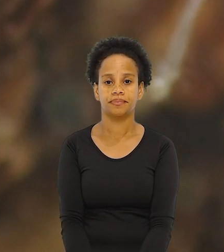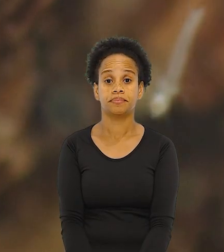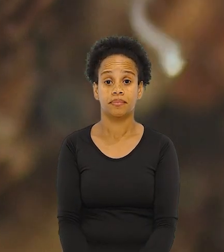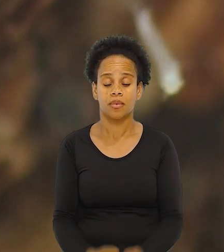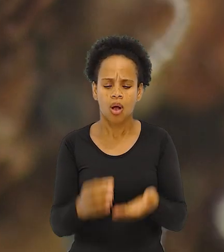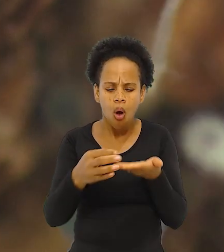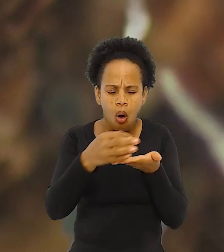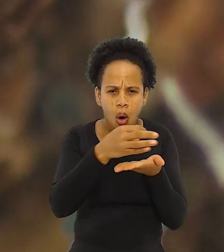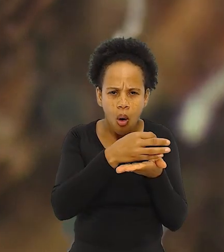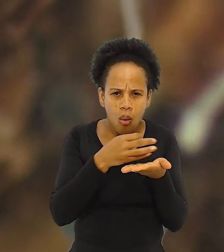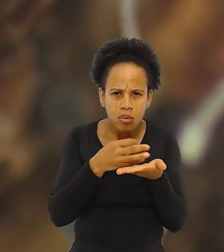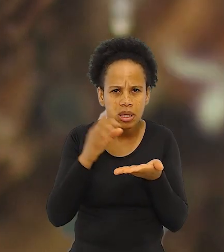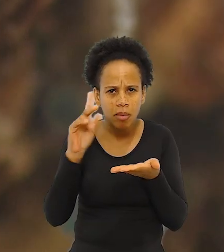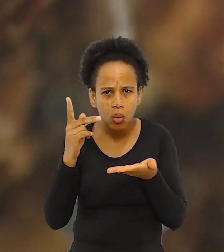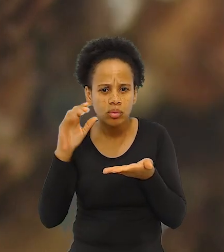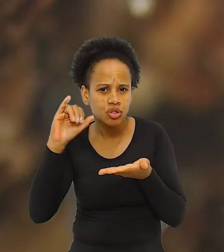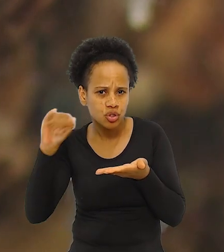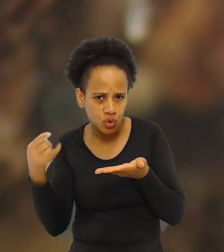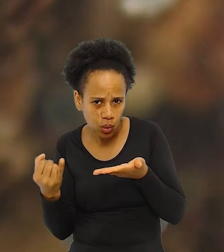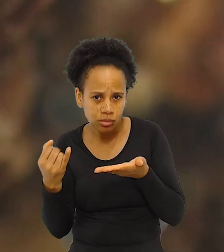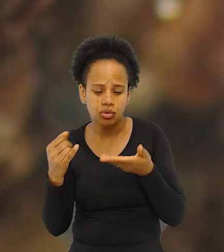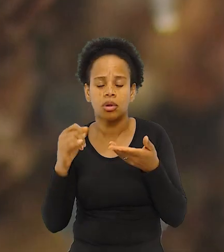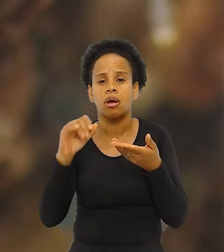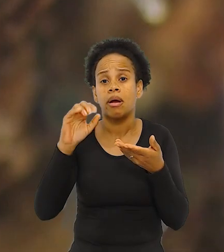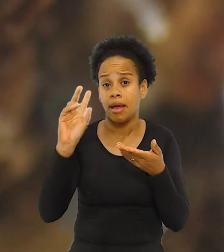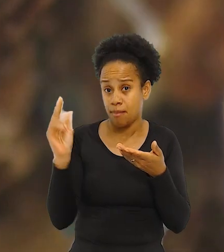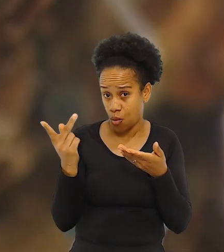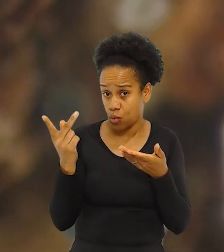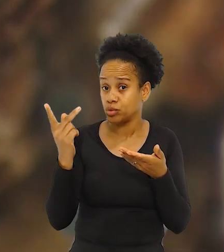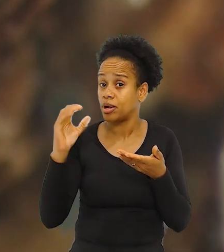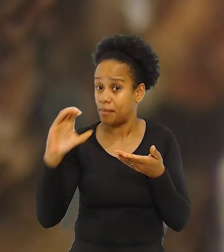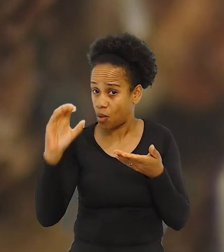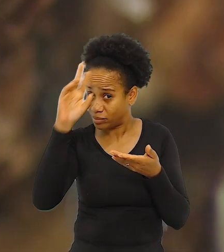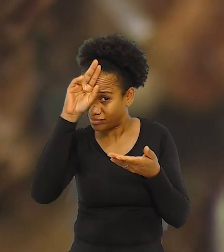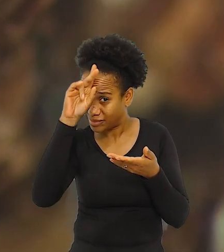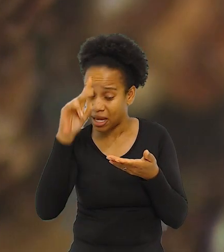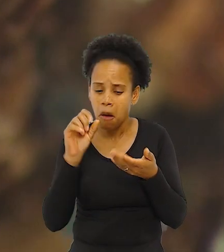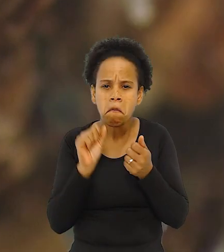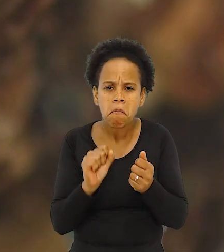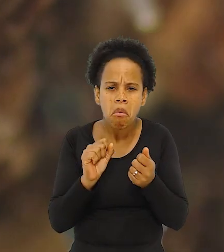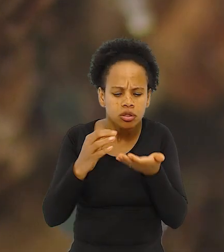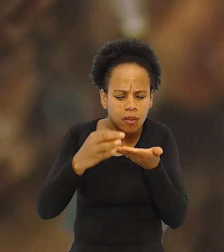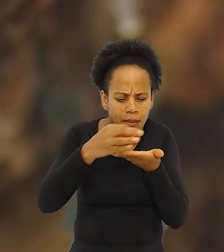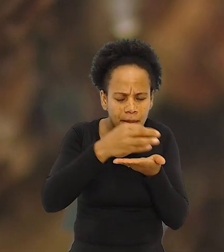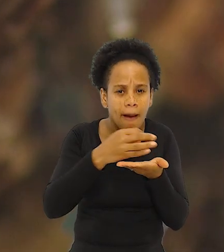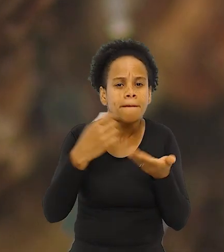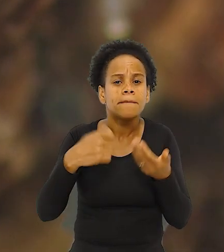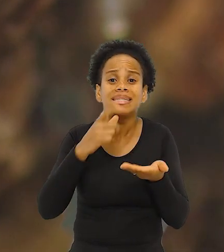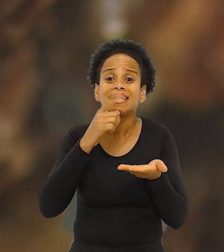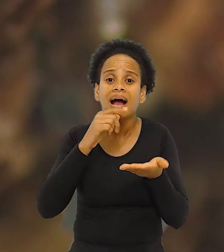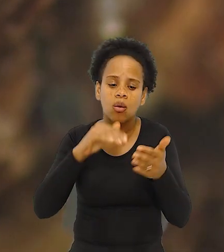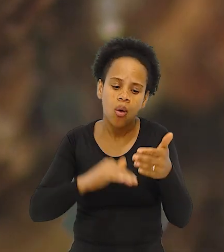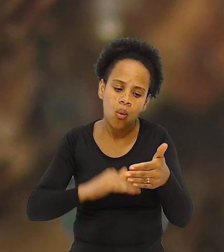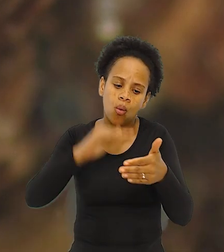Ovos de hemagogos antinômios e hemagogos capricórnio podem necessitar de 17 imersões para